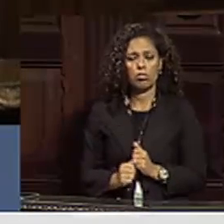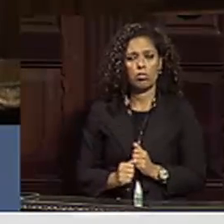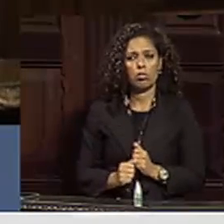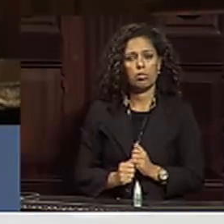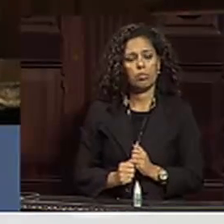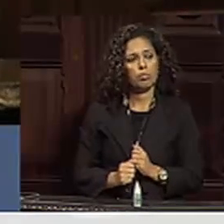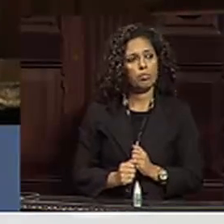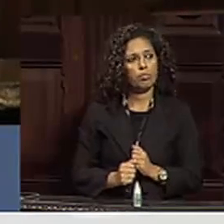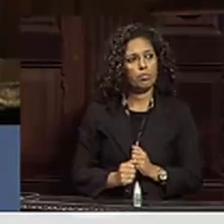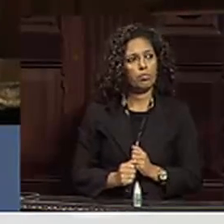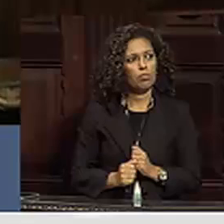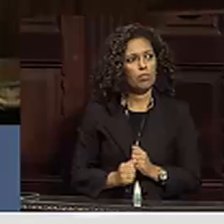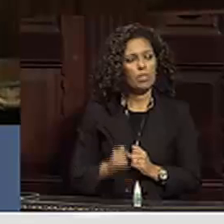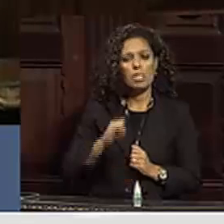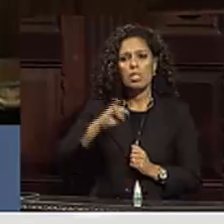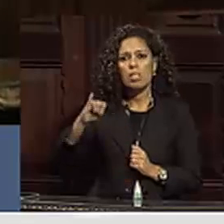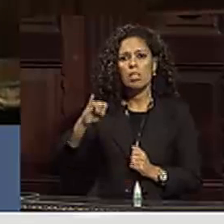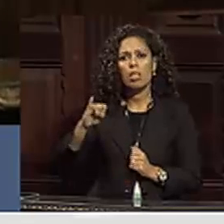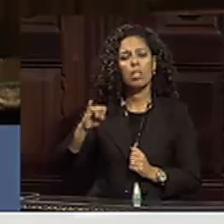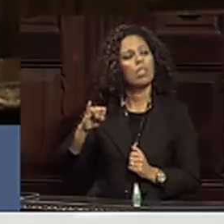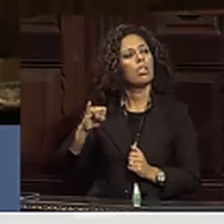Quem não tem cuidado